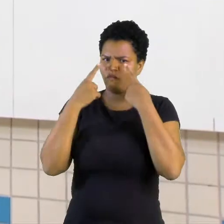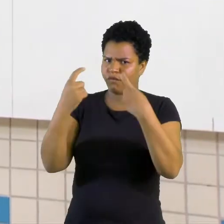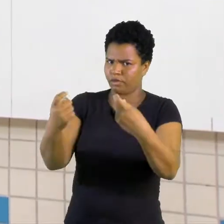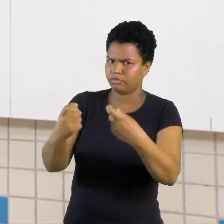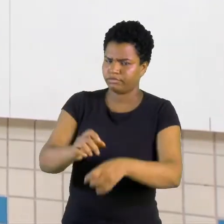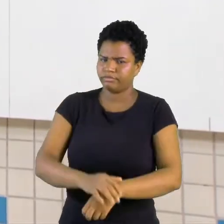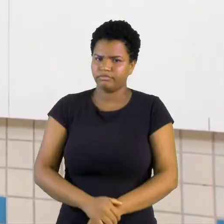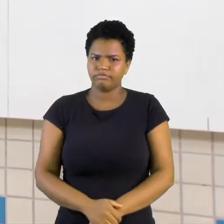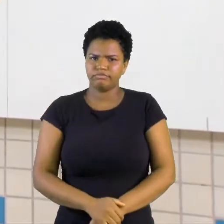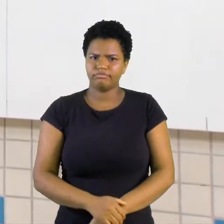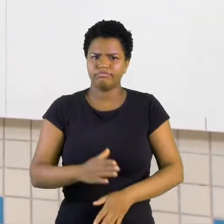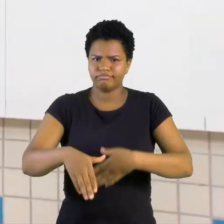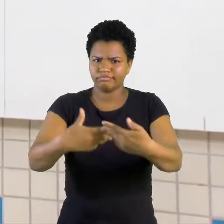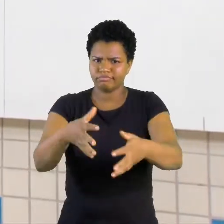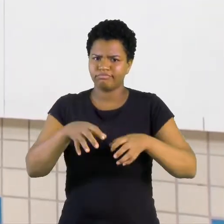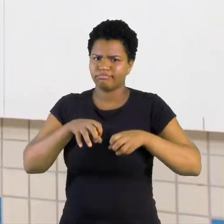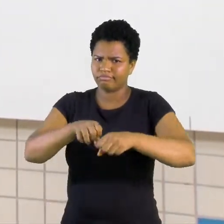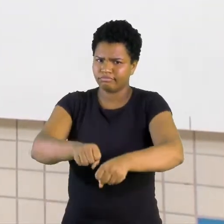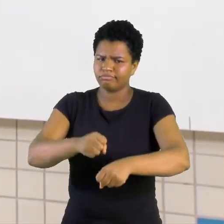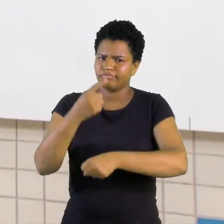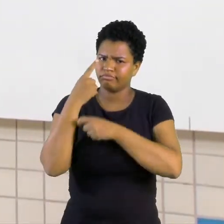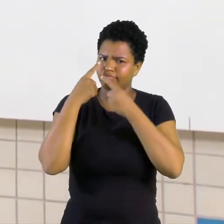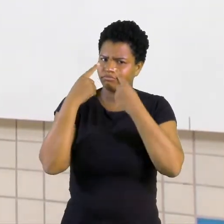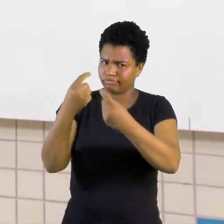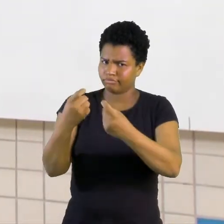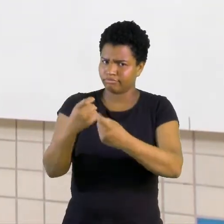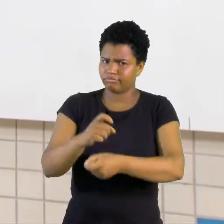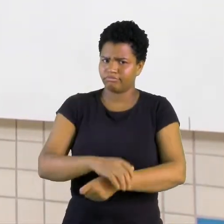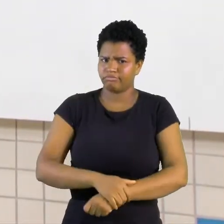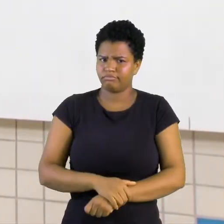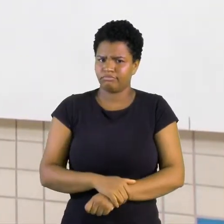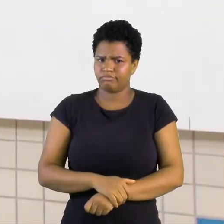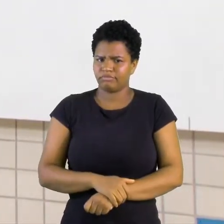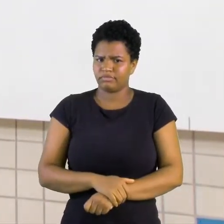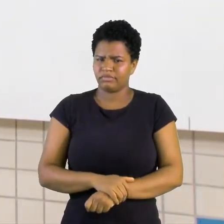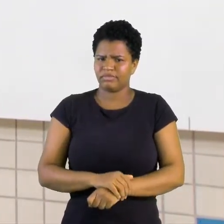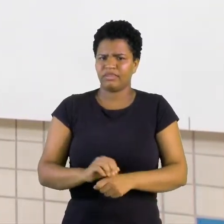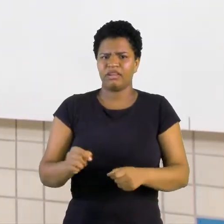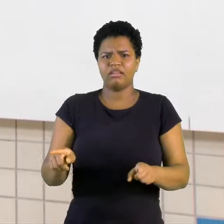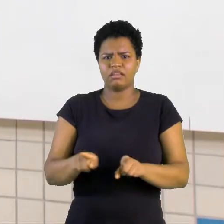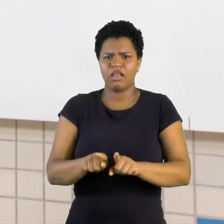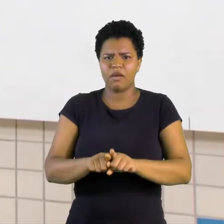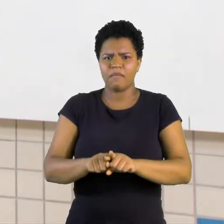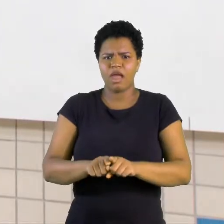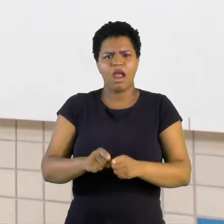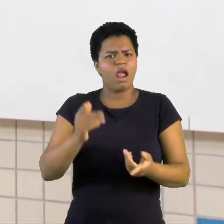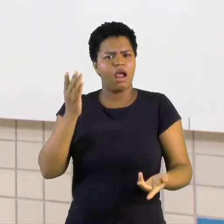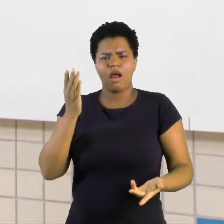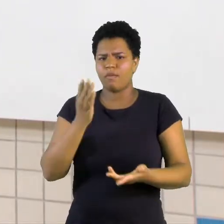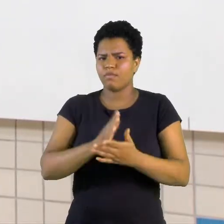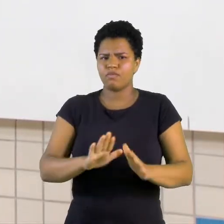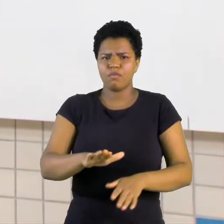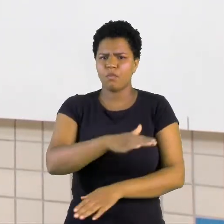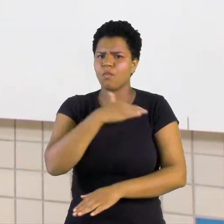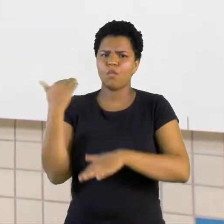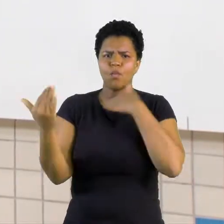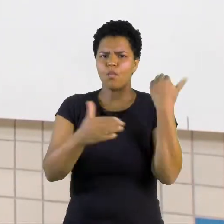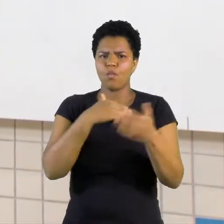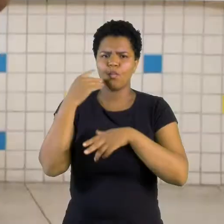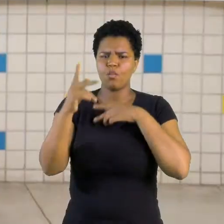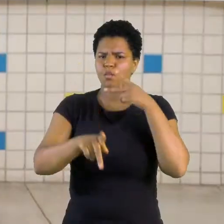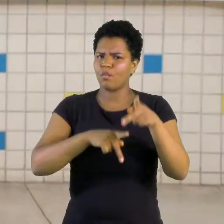Esse processo de conquista foi um processo violento, na qual houve a dizimação de milhares e centenas de povos nativos que viviam aqui na